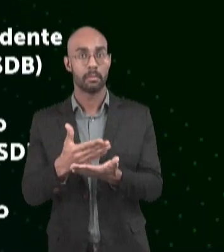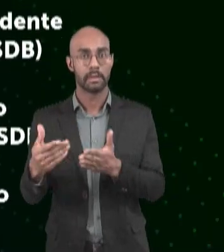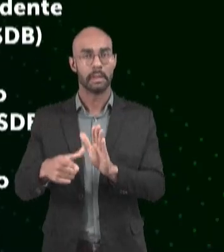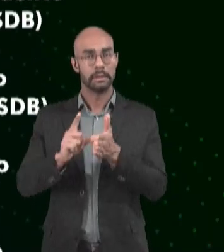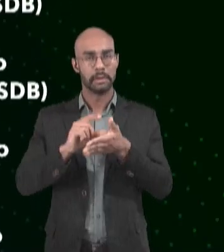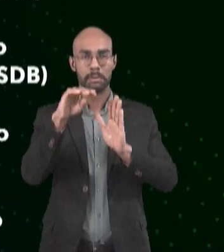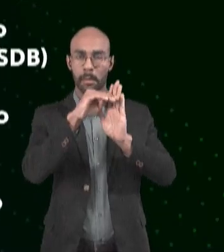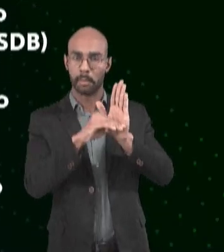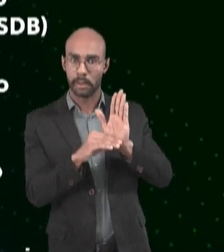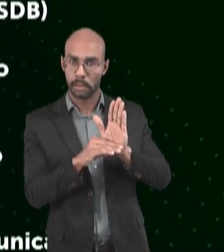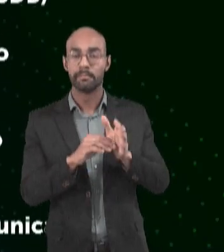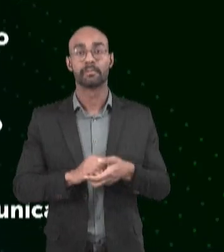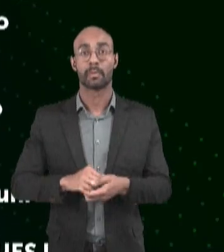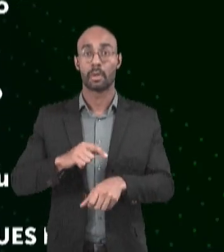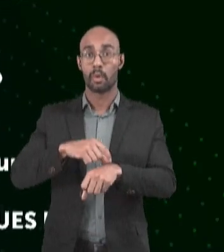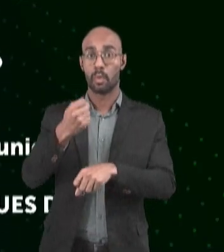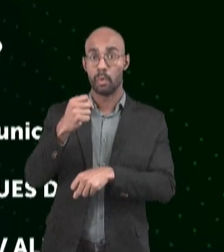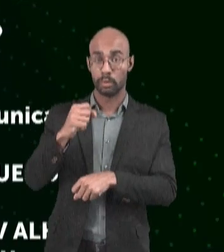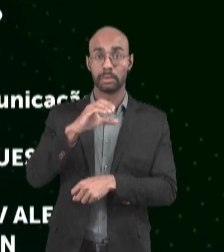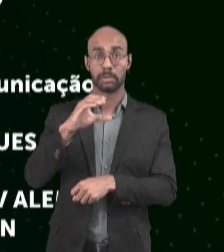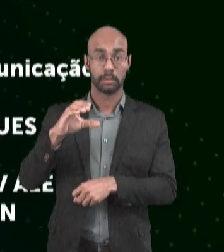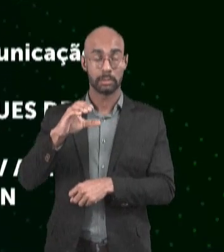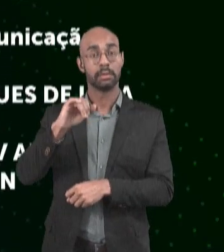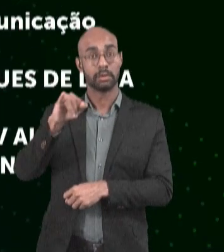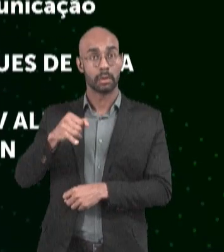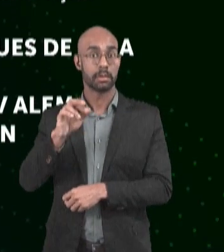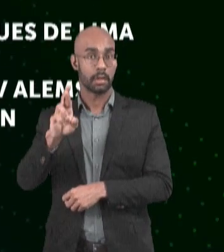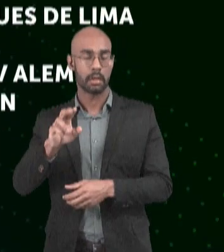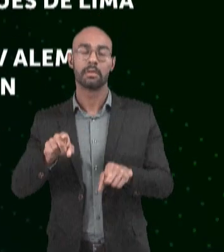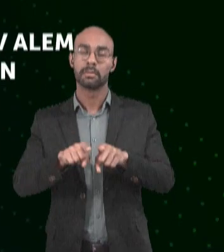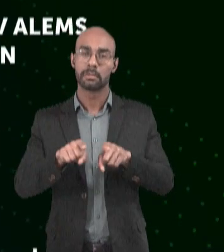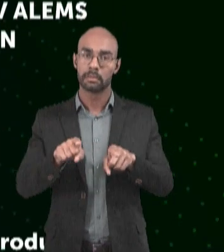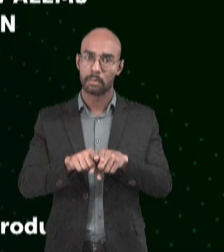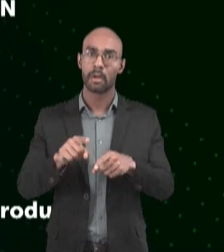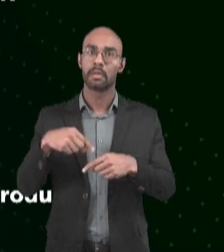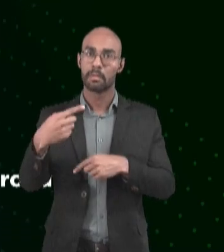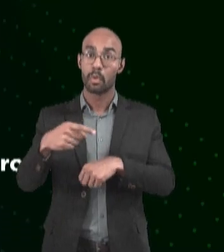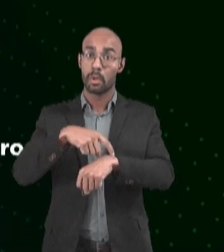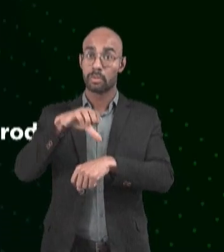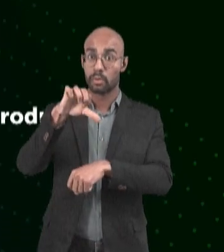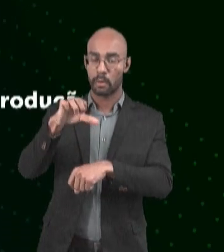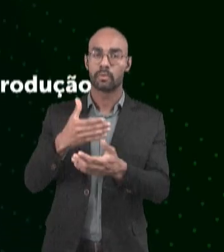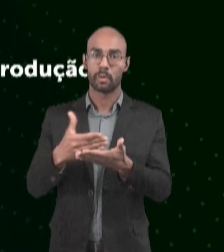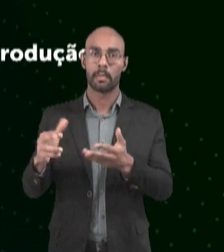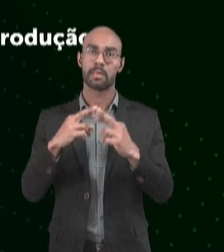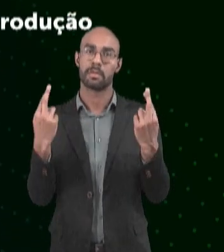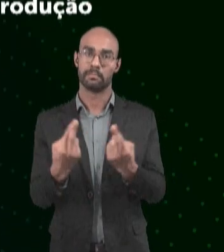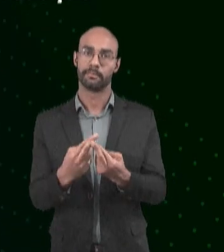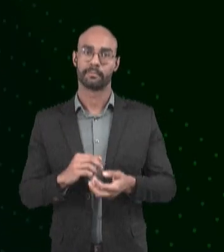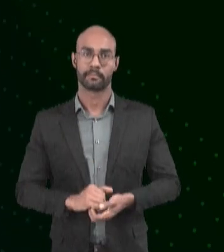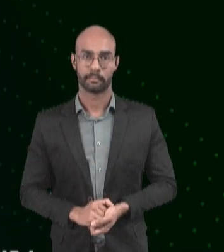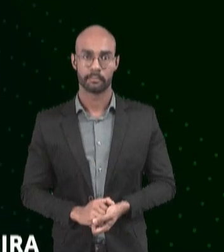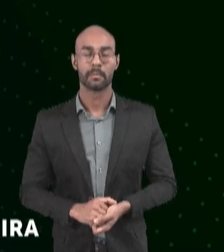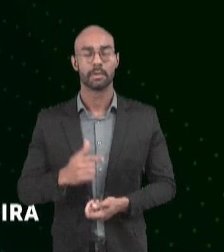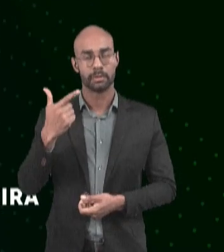antecipando a pauta do dia. Às 8 horas, a reunião da CCJR e a sessão a partir das 9 horas da manhã.